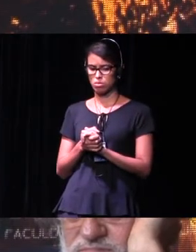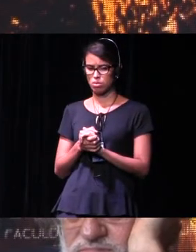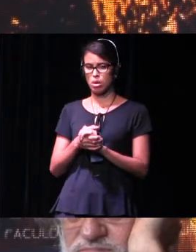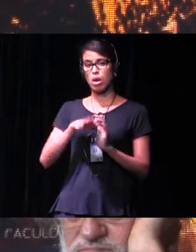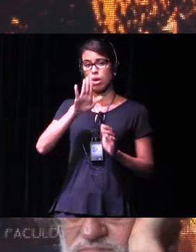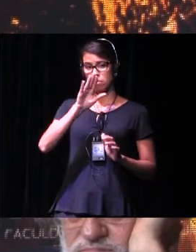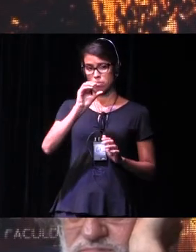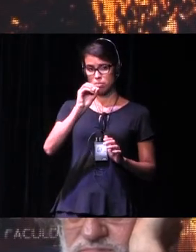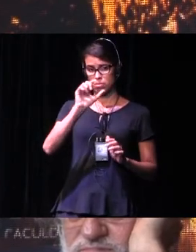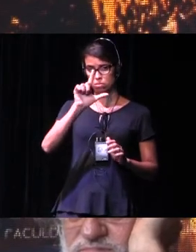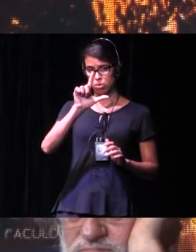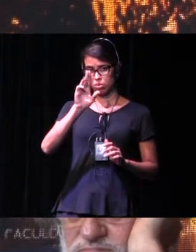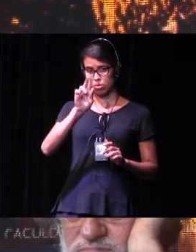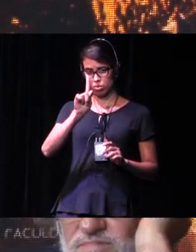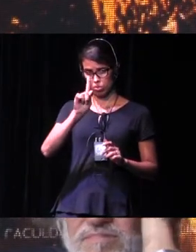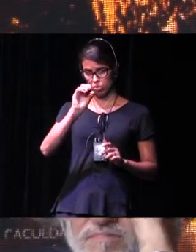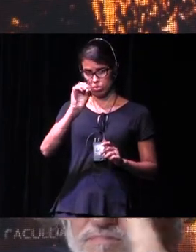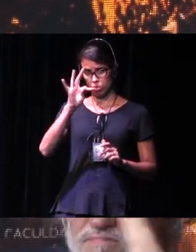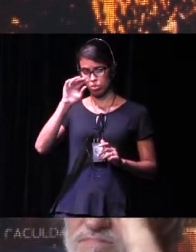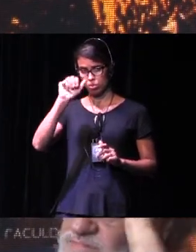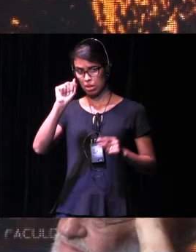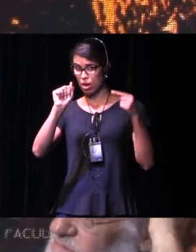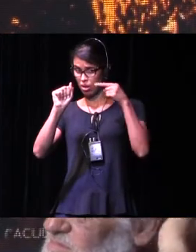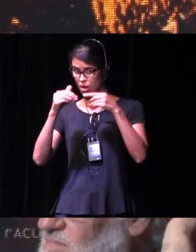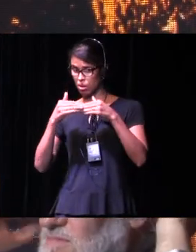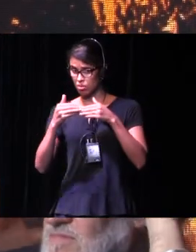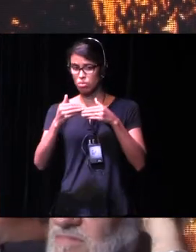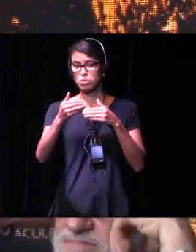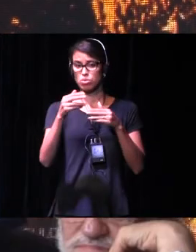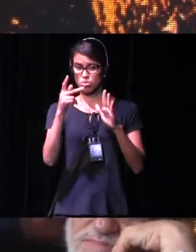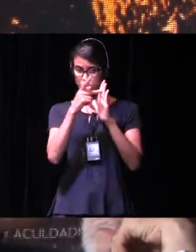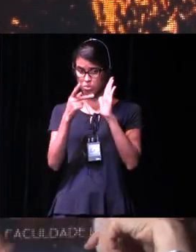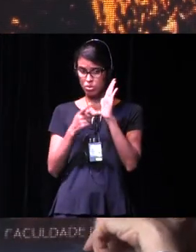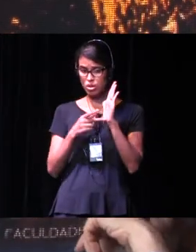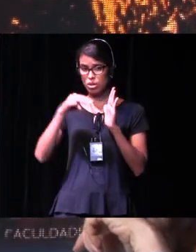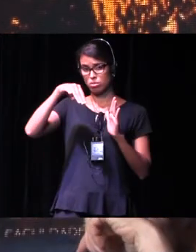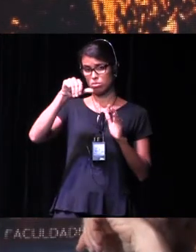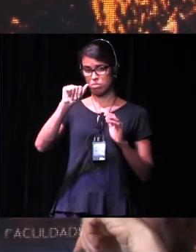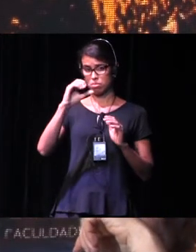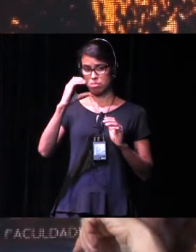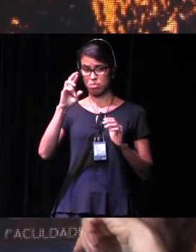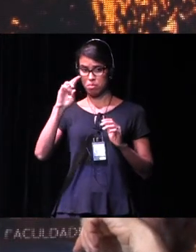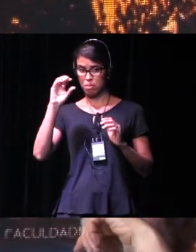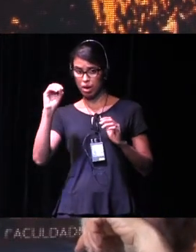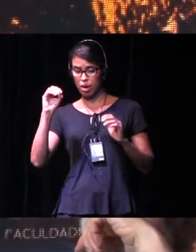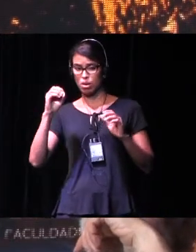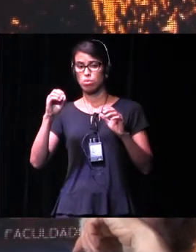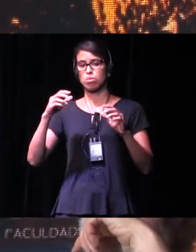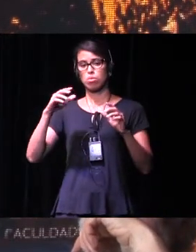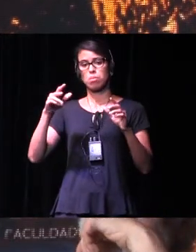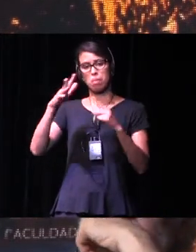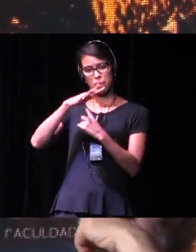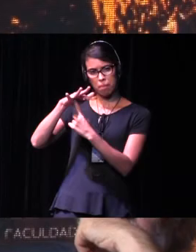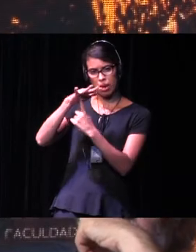em Bogotá, quando o Penhalosa começou seu projeto macro de parques e